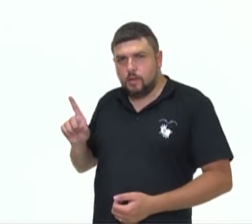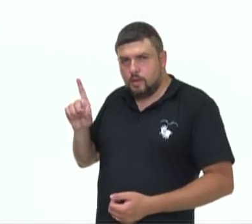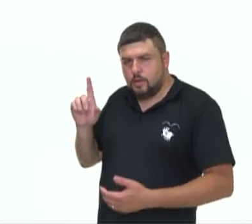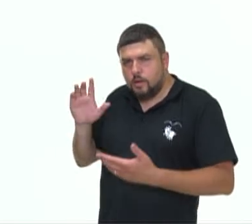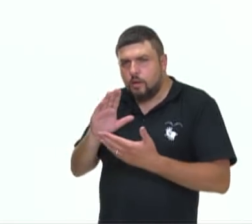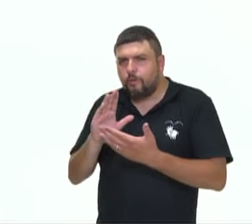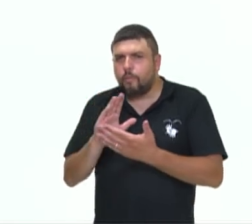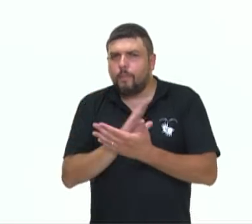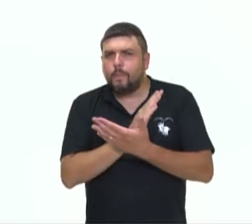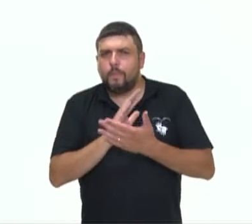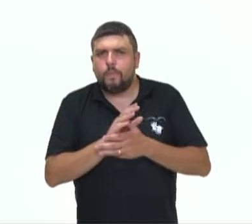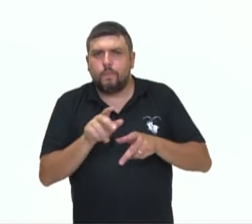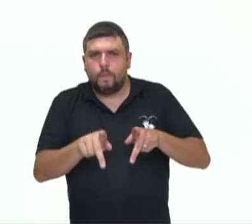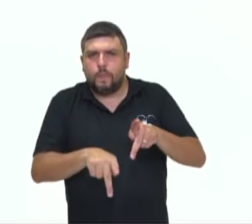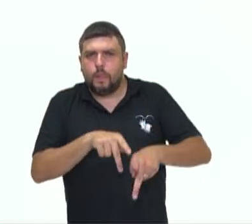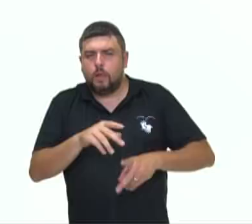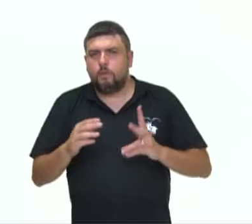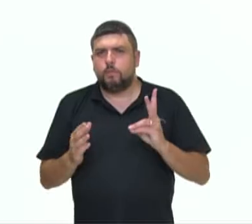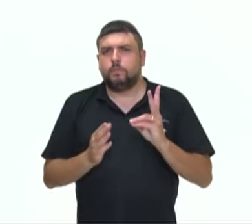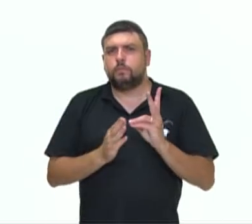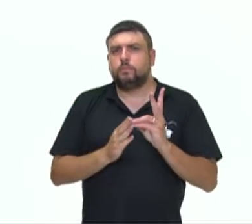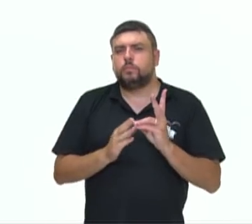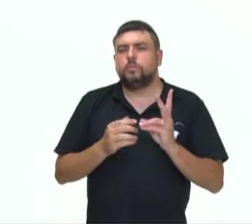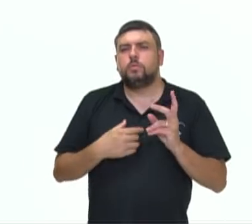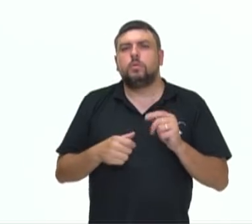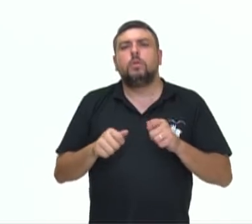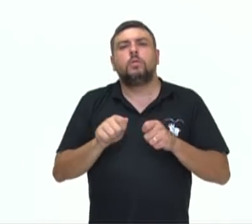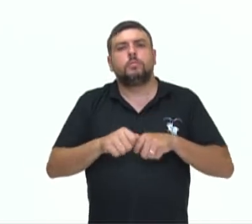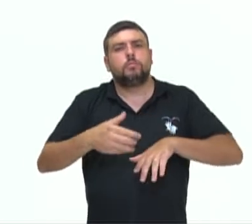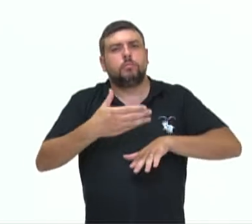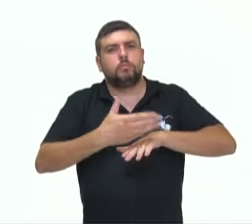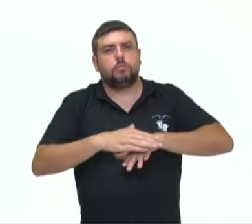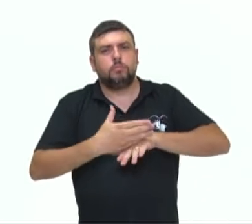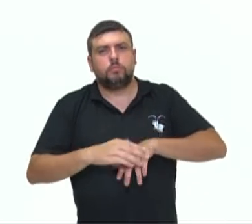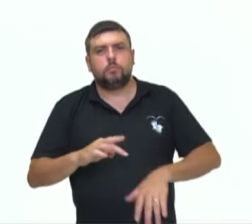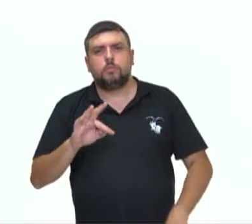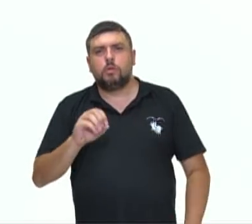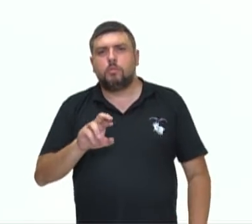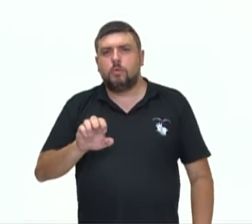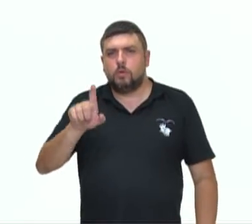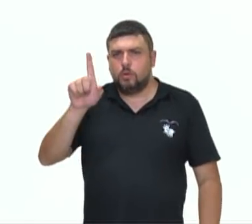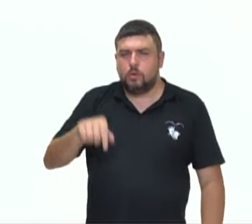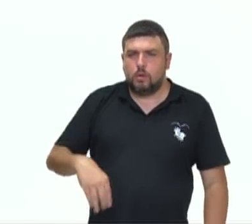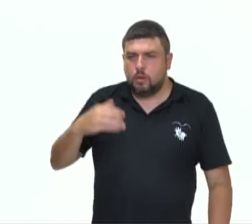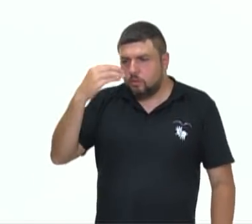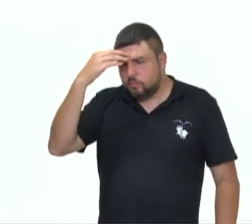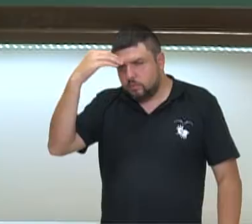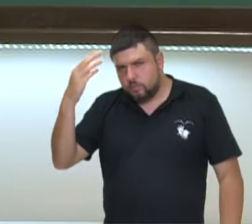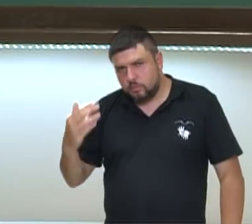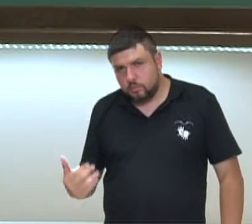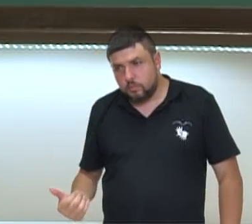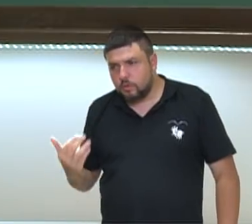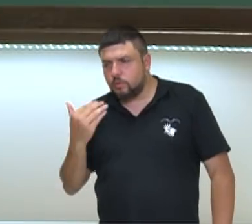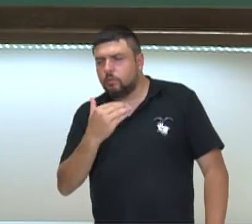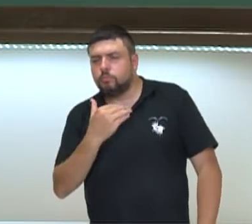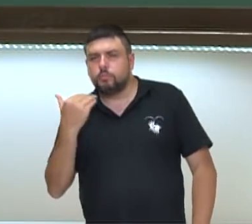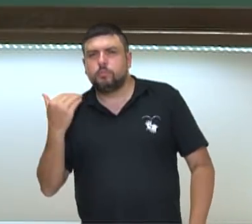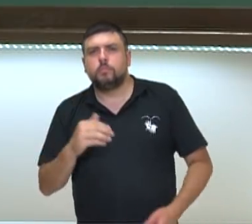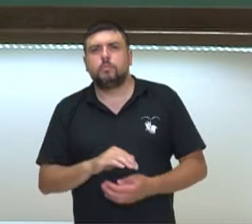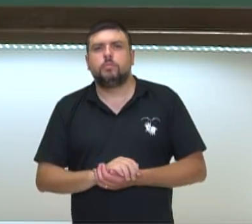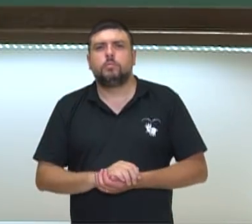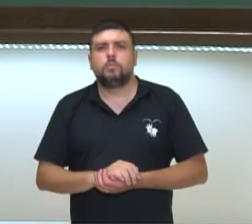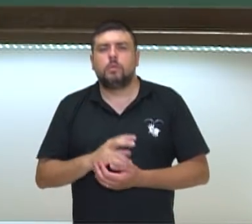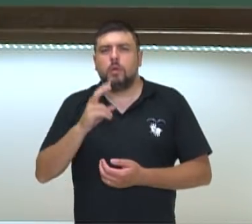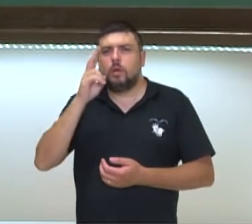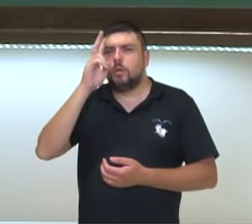povos indígenas que praticam o toré. Como homenagem aos mortos, então ele lembra um pouco o Quarupi da Amazônia, inclusive